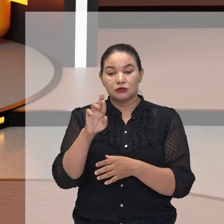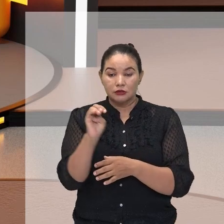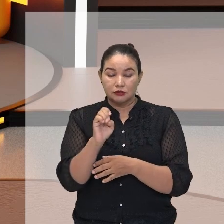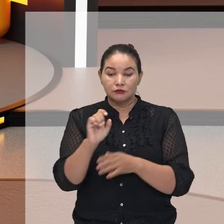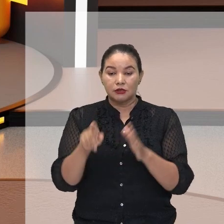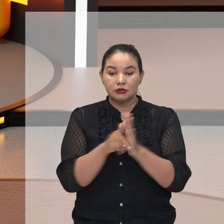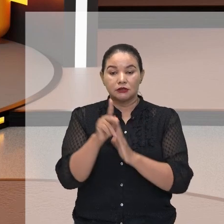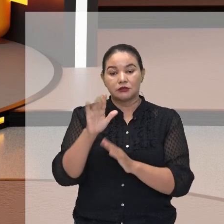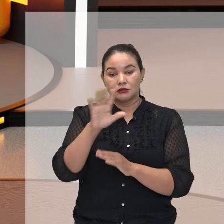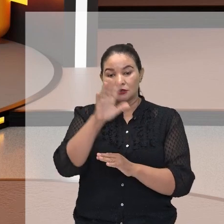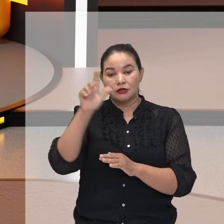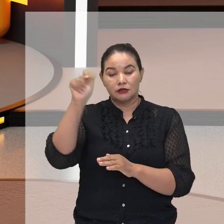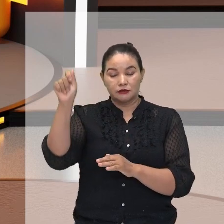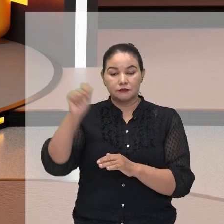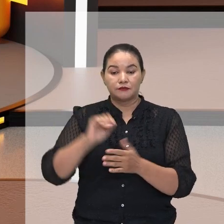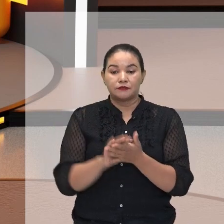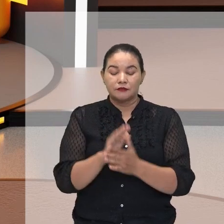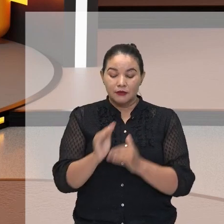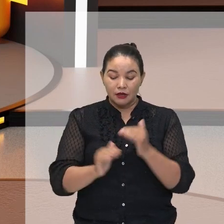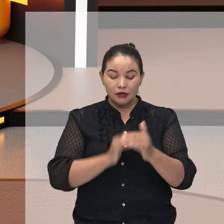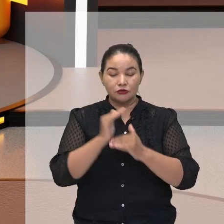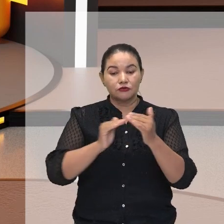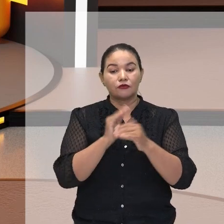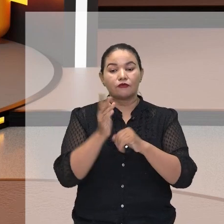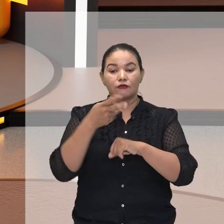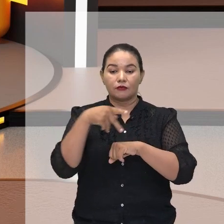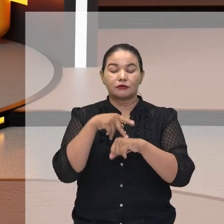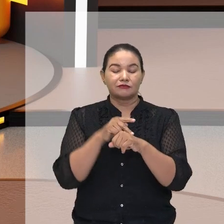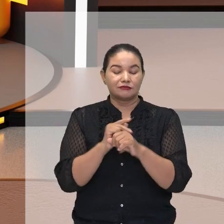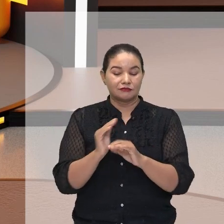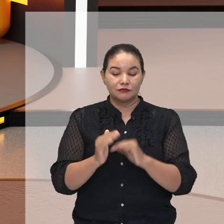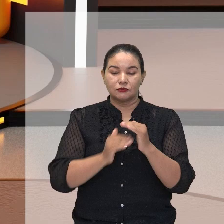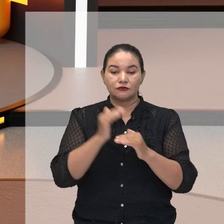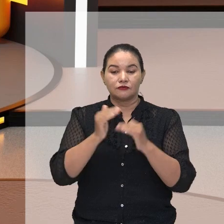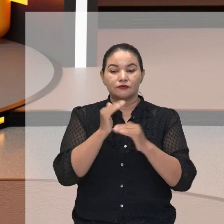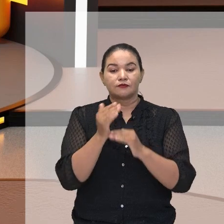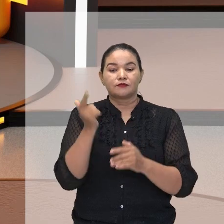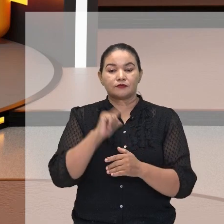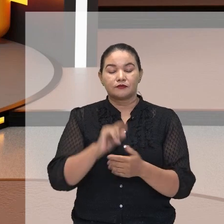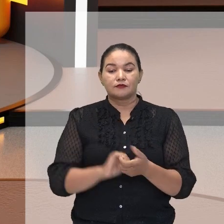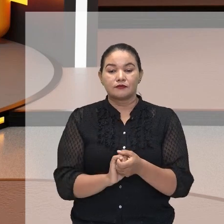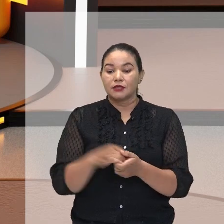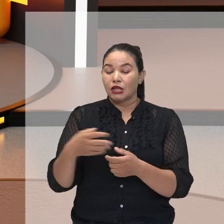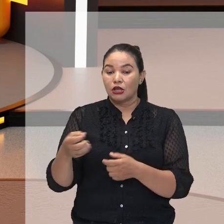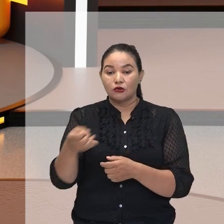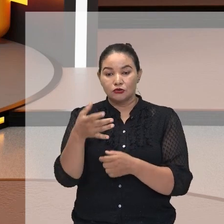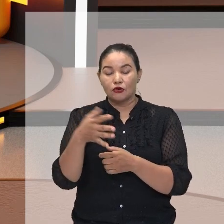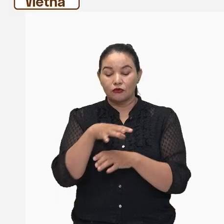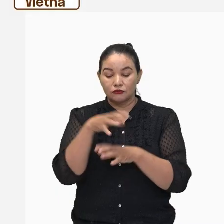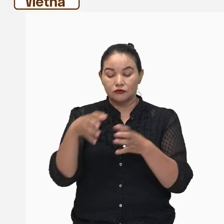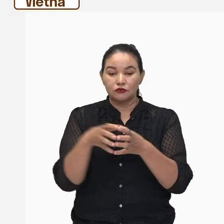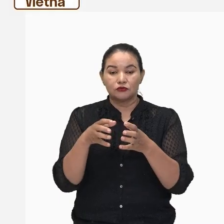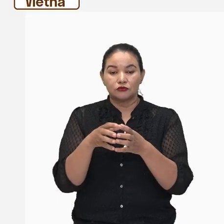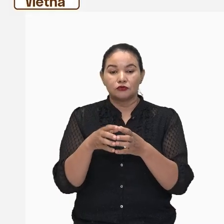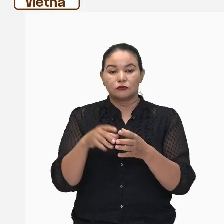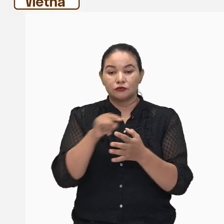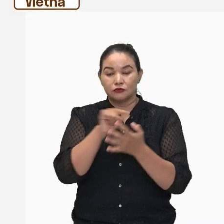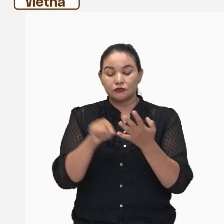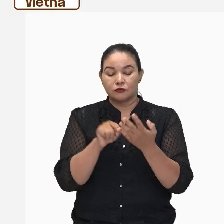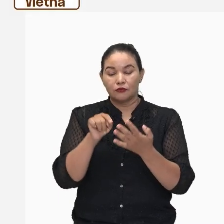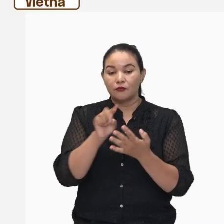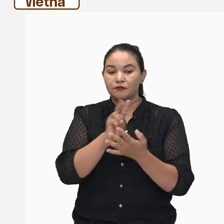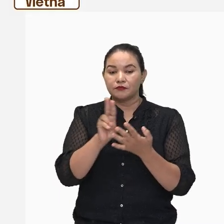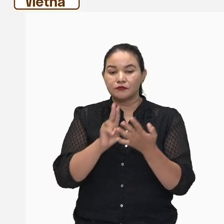países realmente começam a se desenvolver cada vez mais. Os novos tigres asiáticos, gente, a Indonésia, a